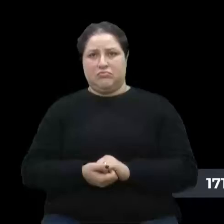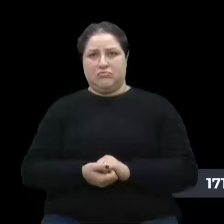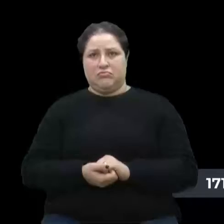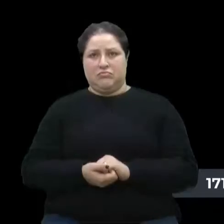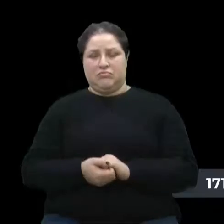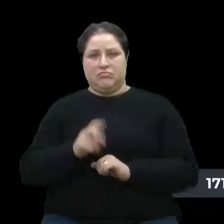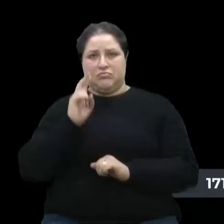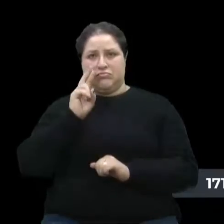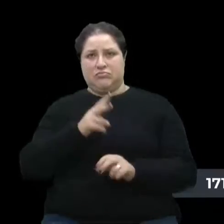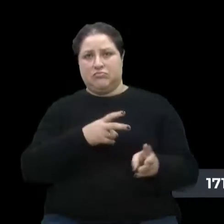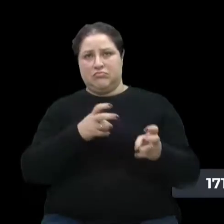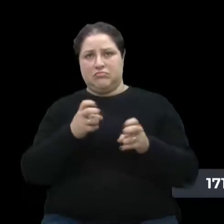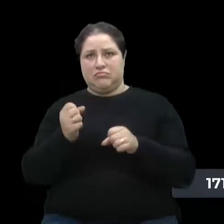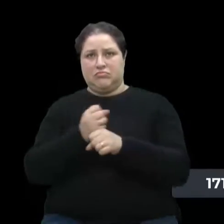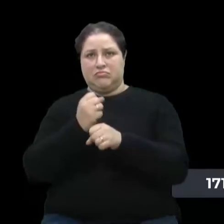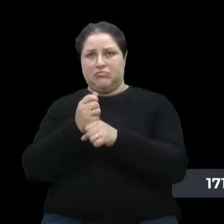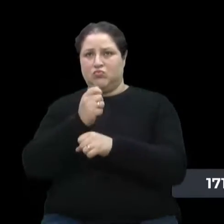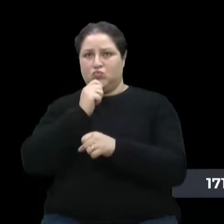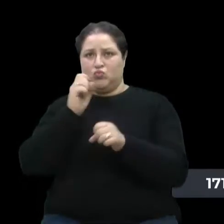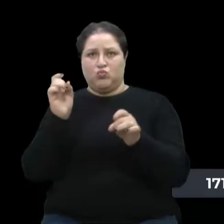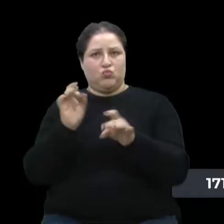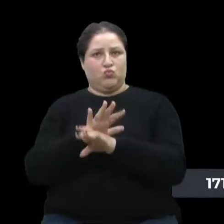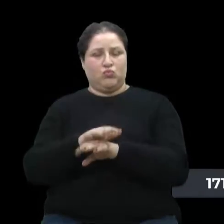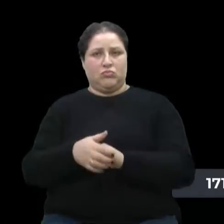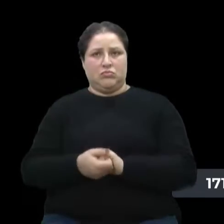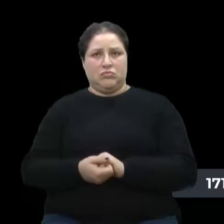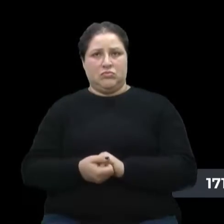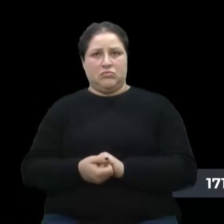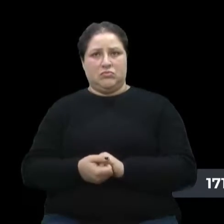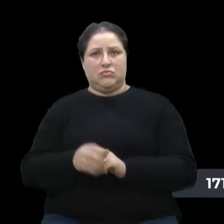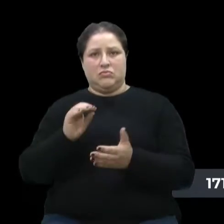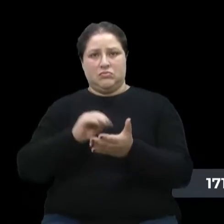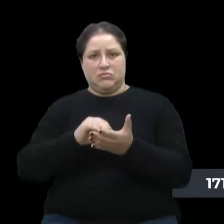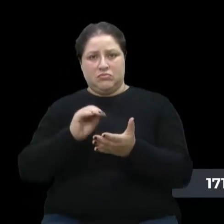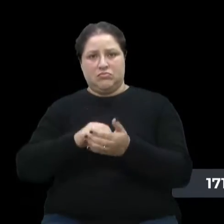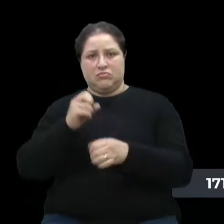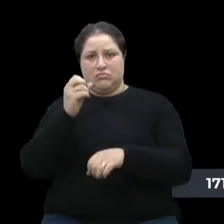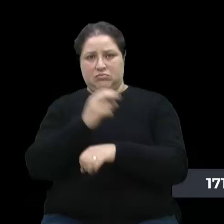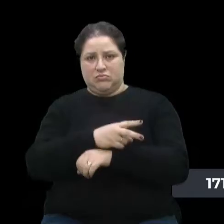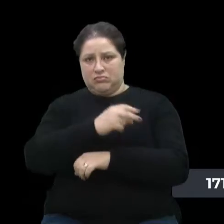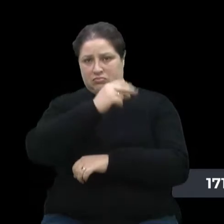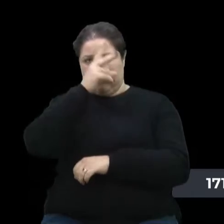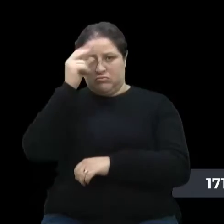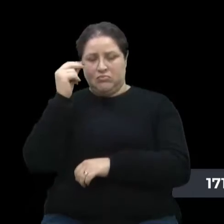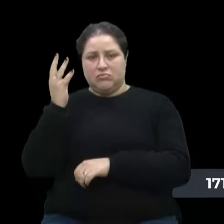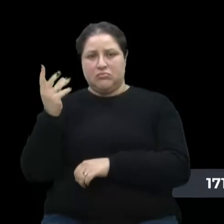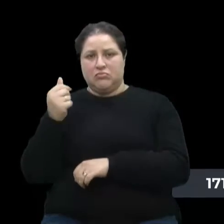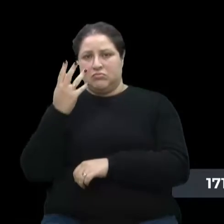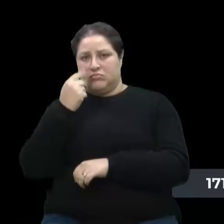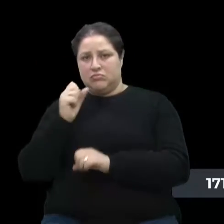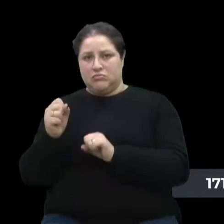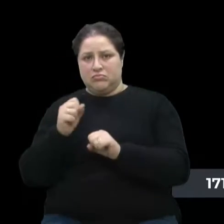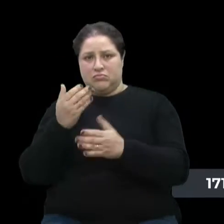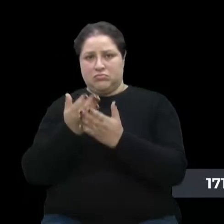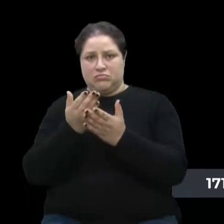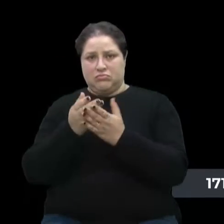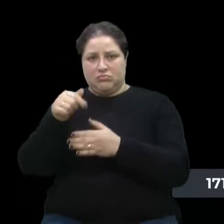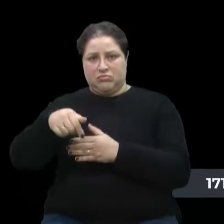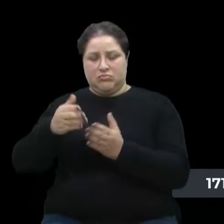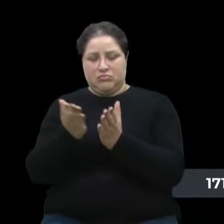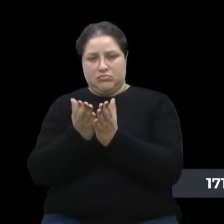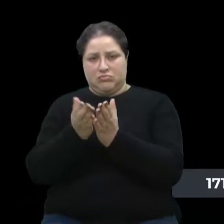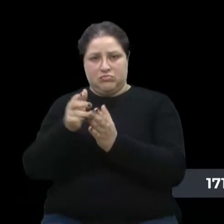Você pode notar, é uma obra inacabada. A gente nota que está faltando vagas no município. E quantas crianças podiam estar estudando aqui nessa